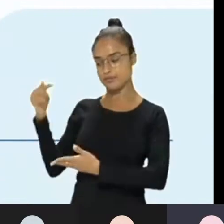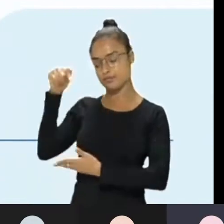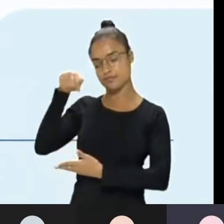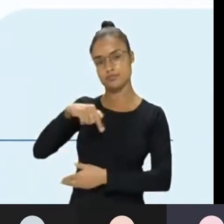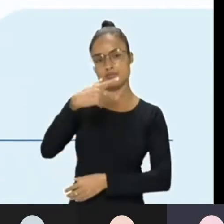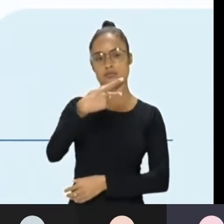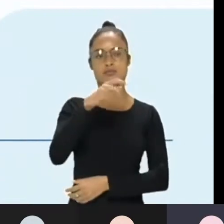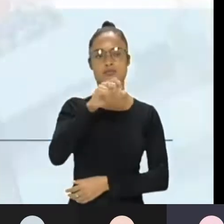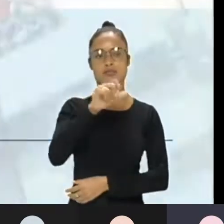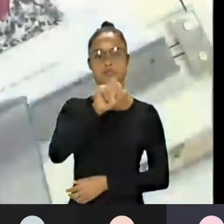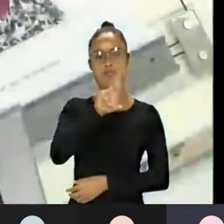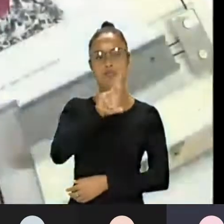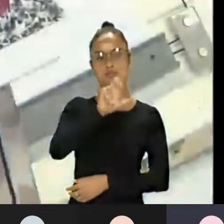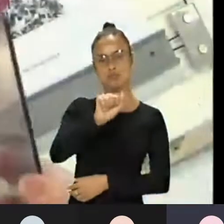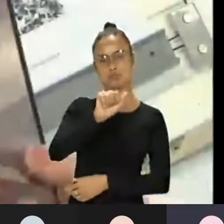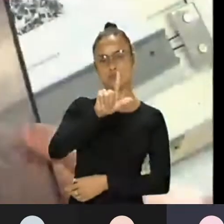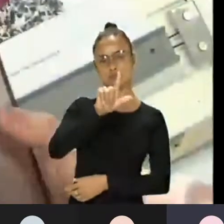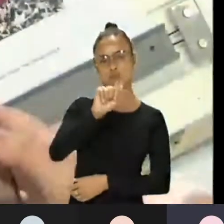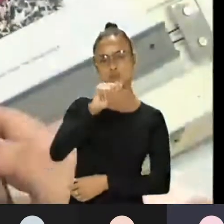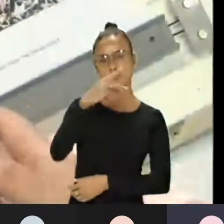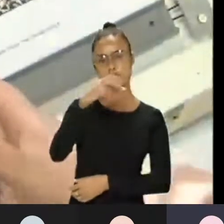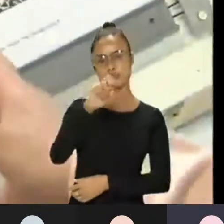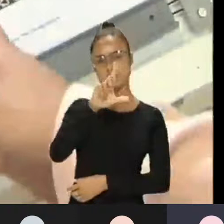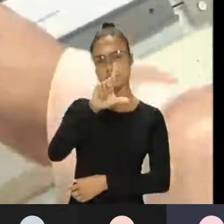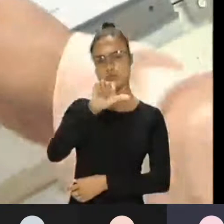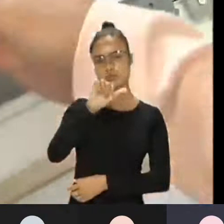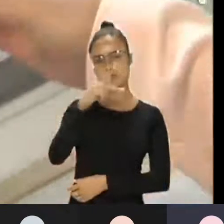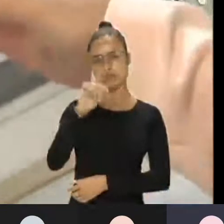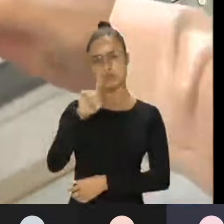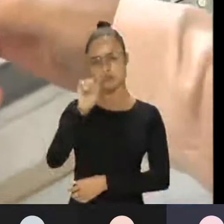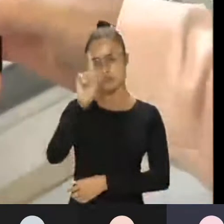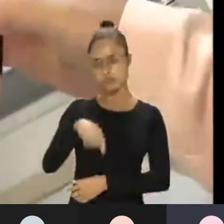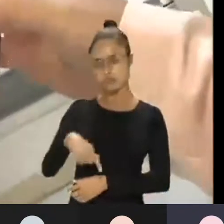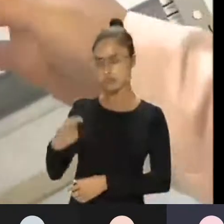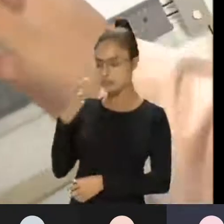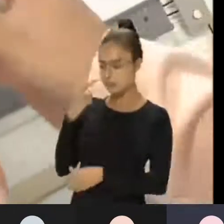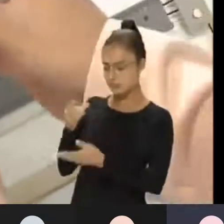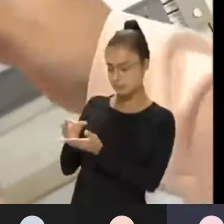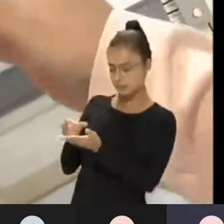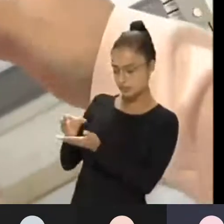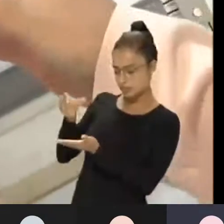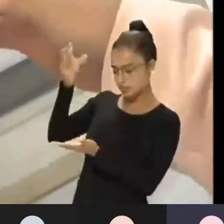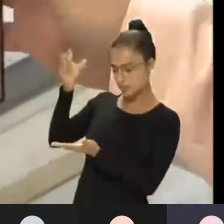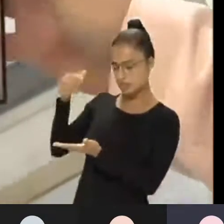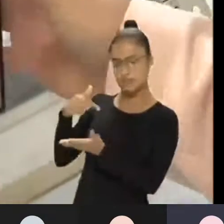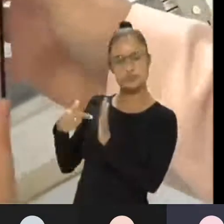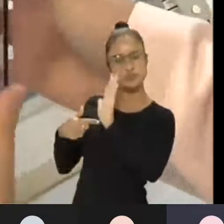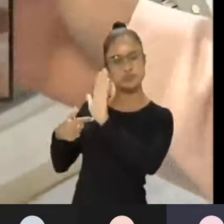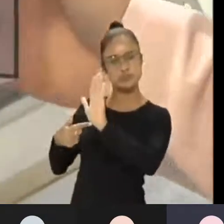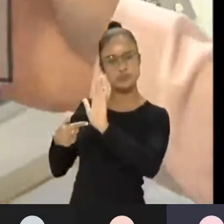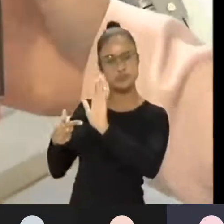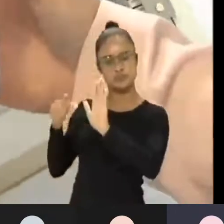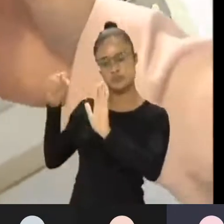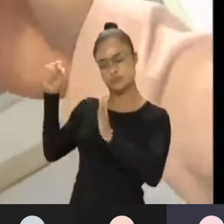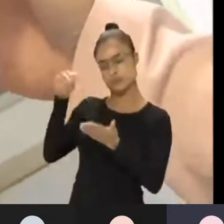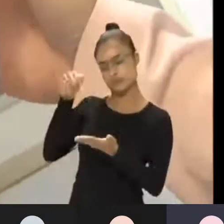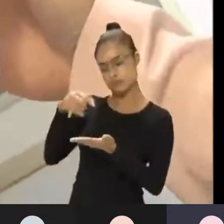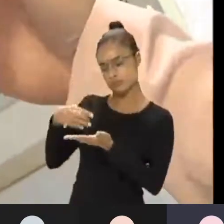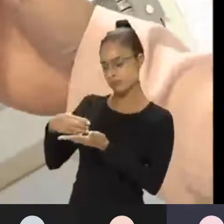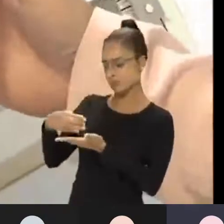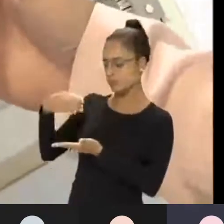exemplar para você analisar junto comigo. E nós temos aqui um exemplo, né, do que seria